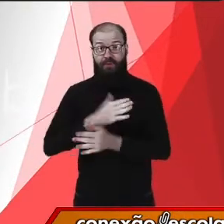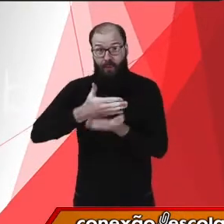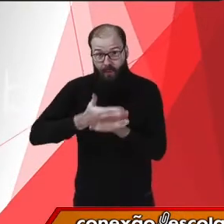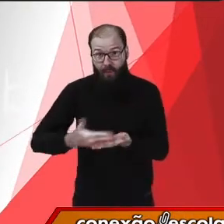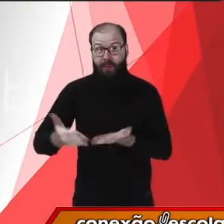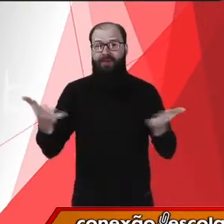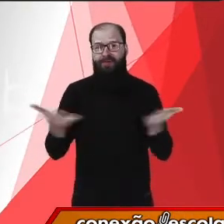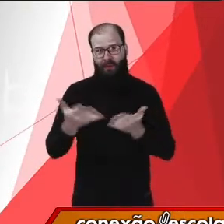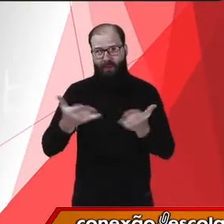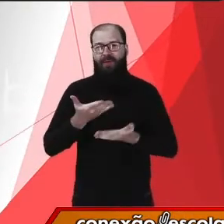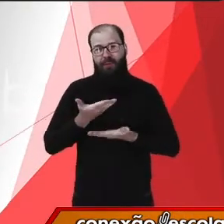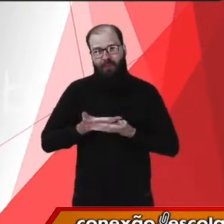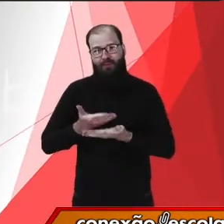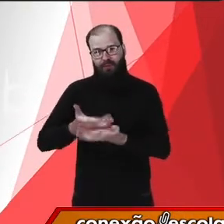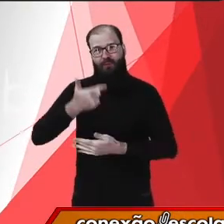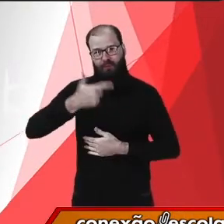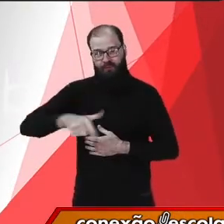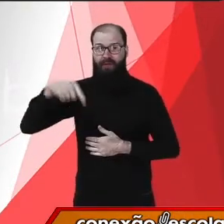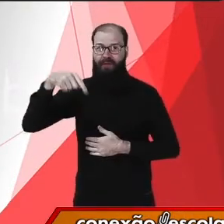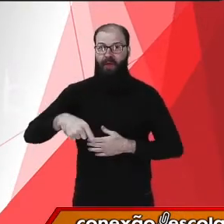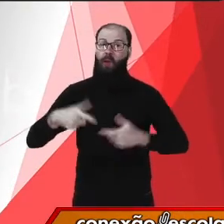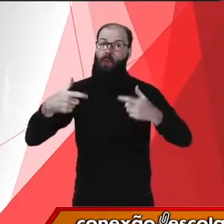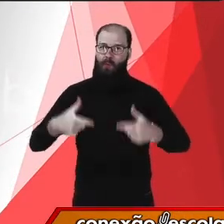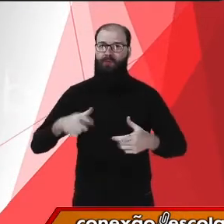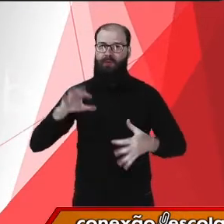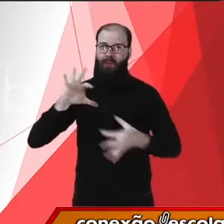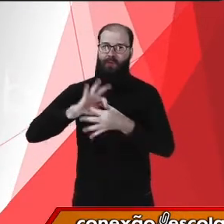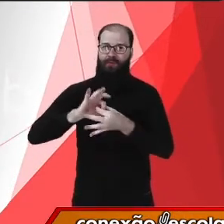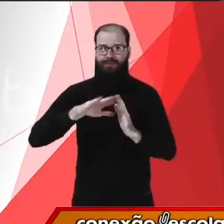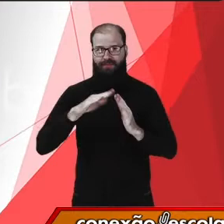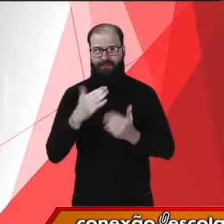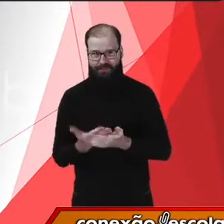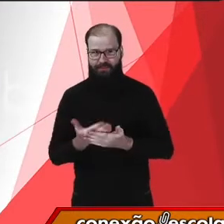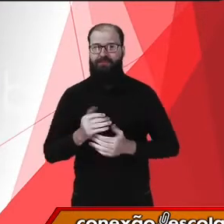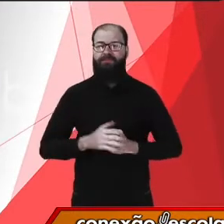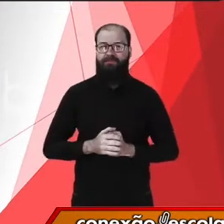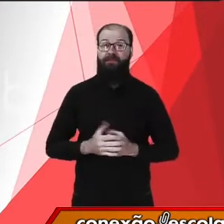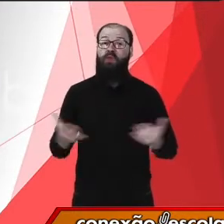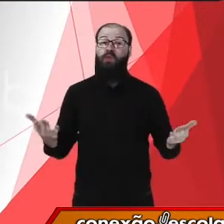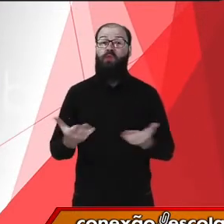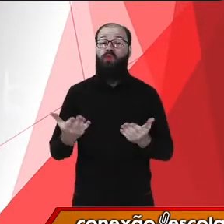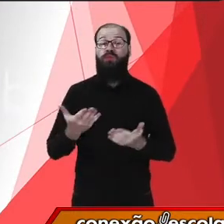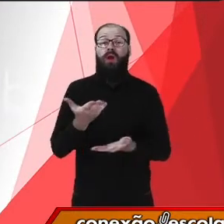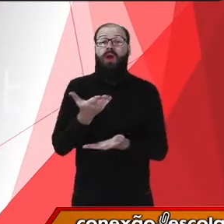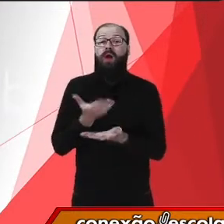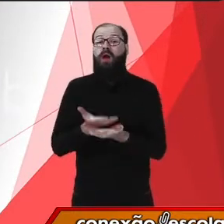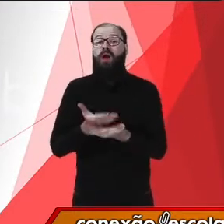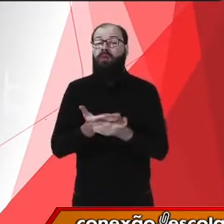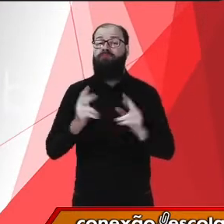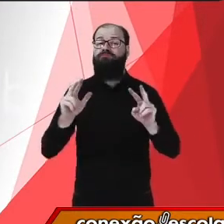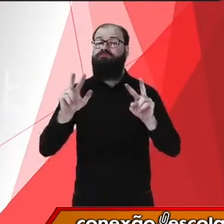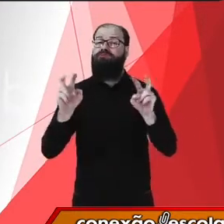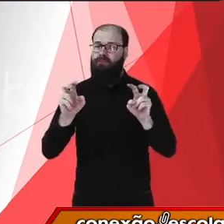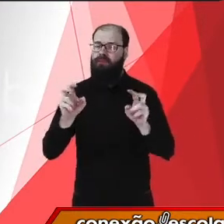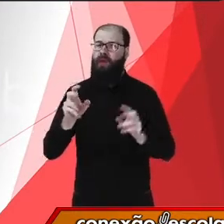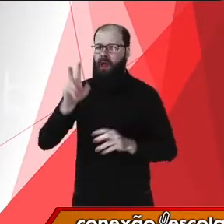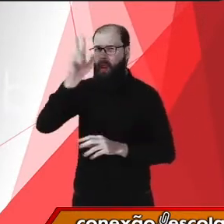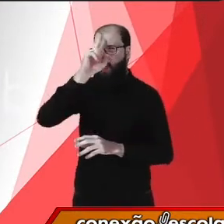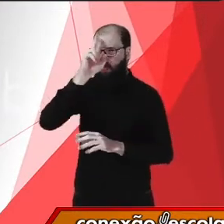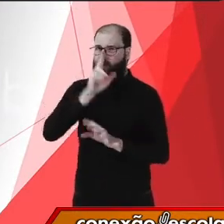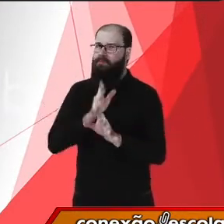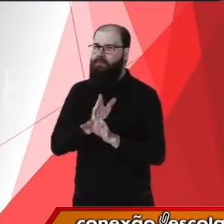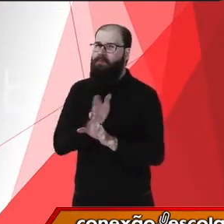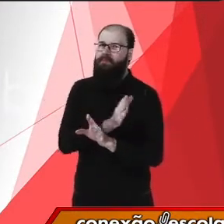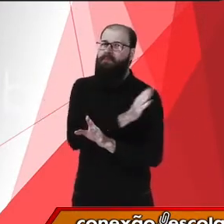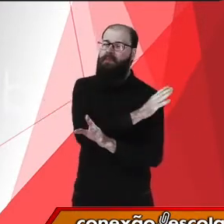nova jornada aqui com a gente no Conexão Escola. Bom, para essa aula, eu quero poder recapitular alguns conceitos